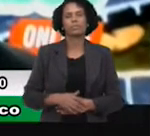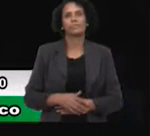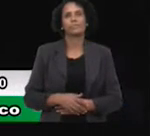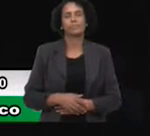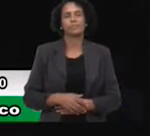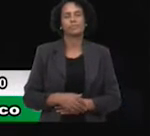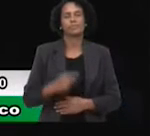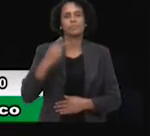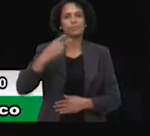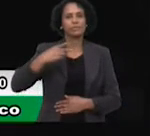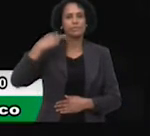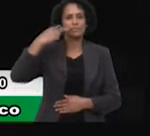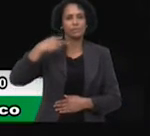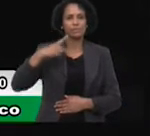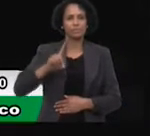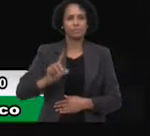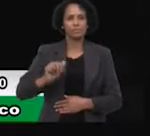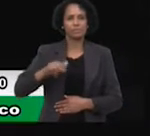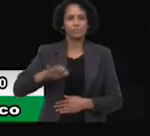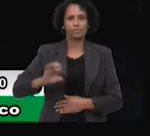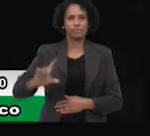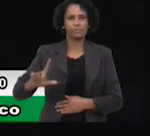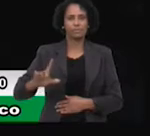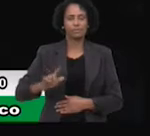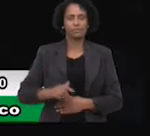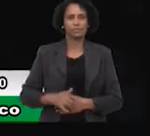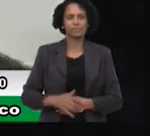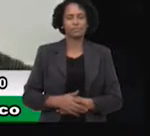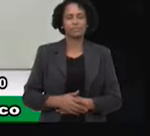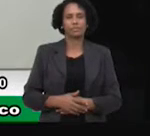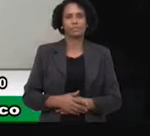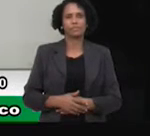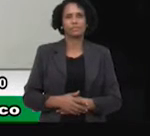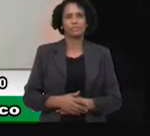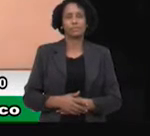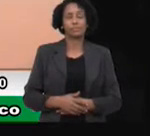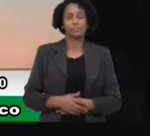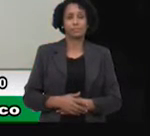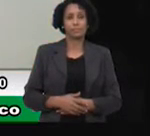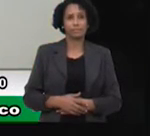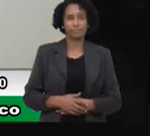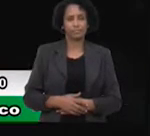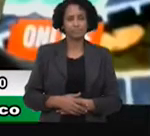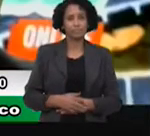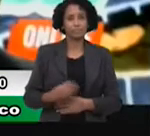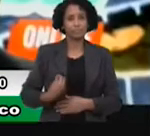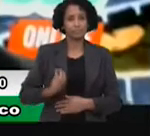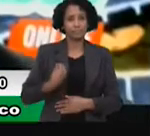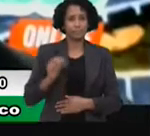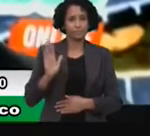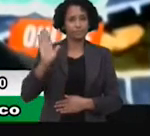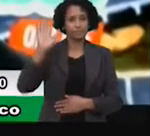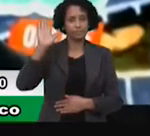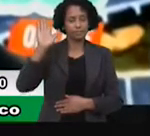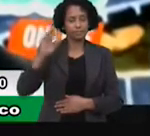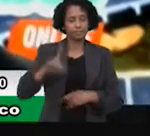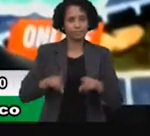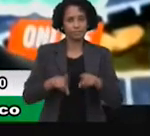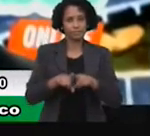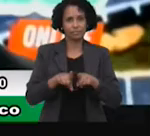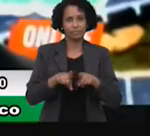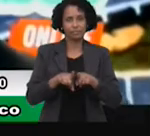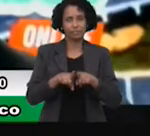Binho. Vereador Daniel Matias. Vereador presente. Vereador Daniel Matias presente. Vereador